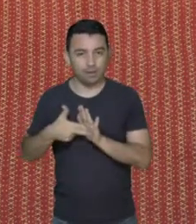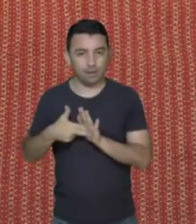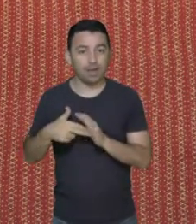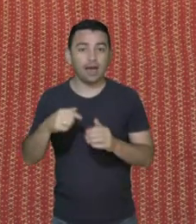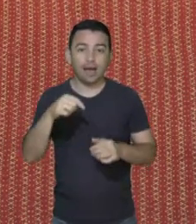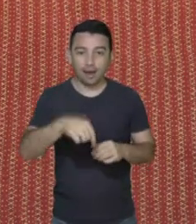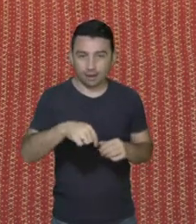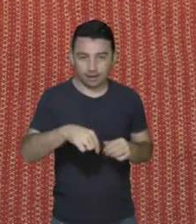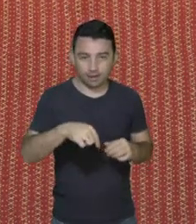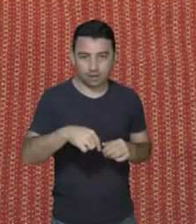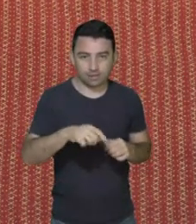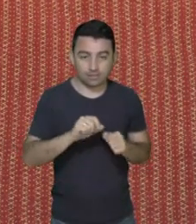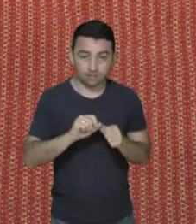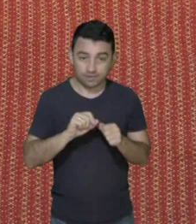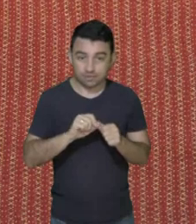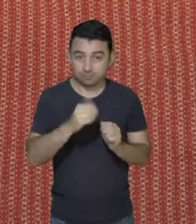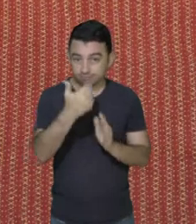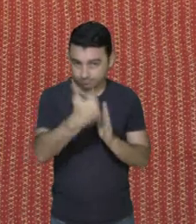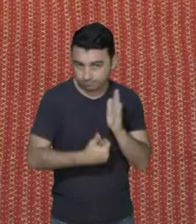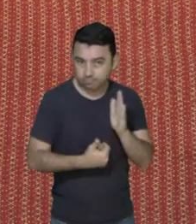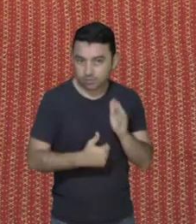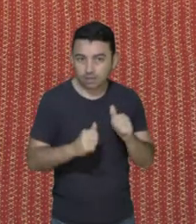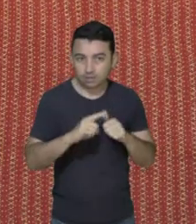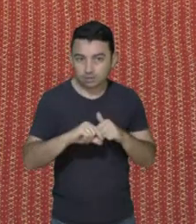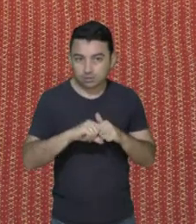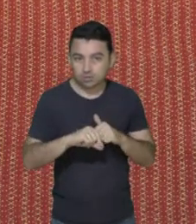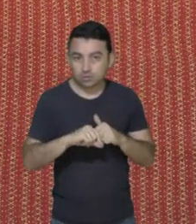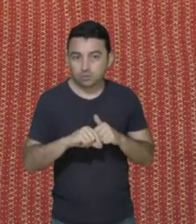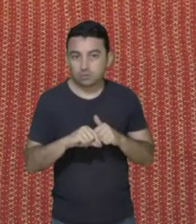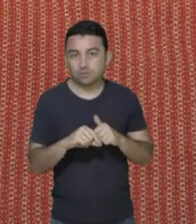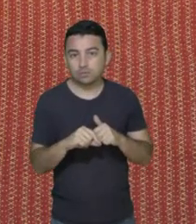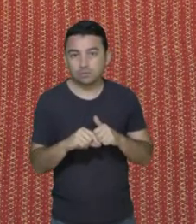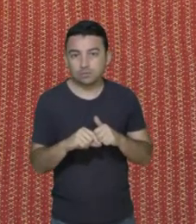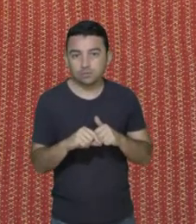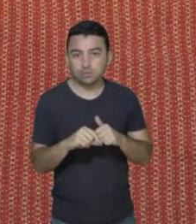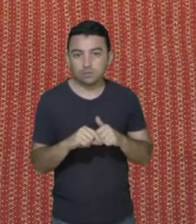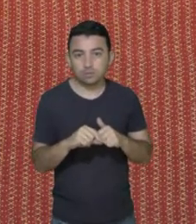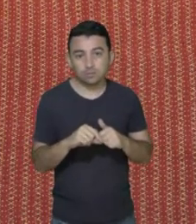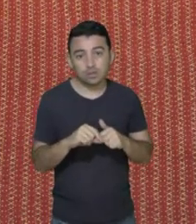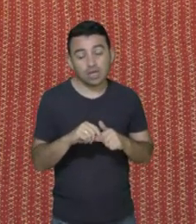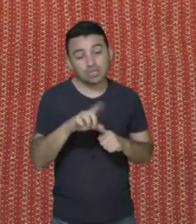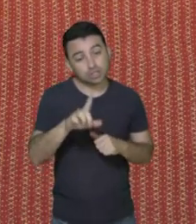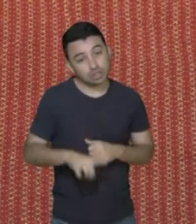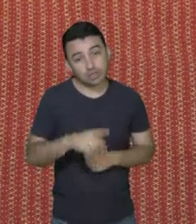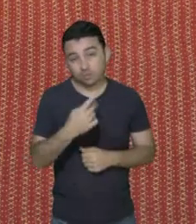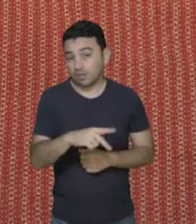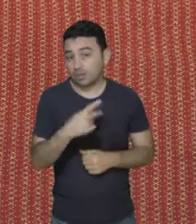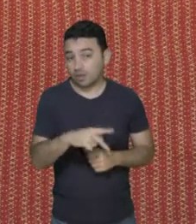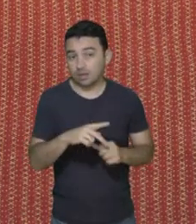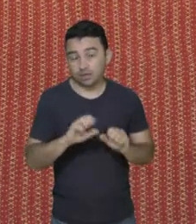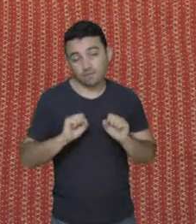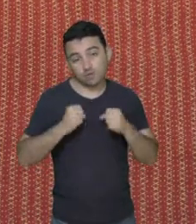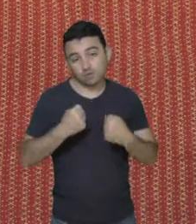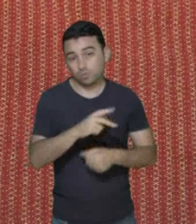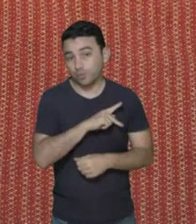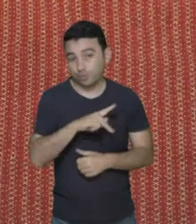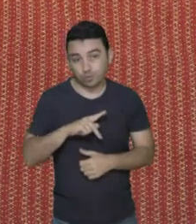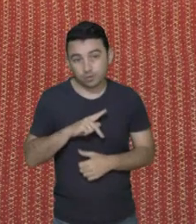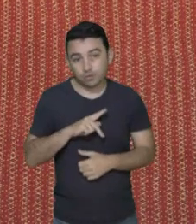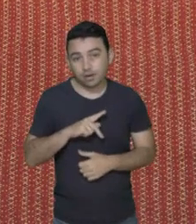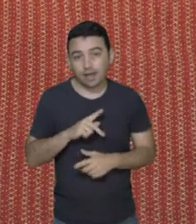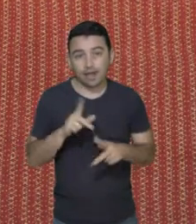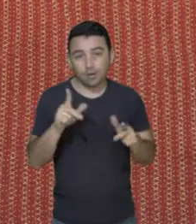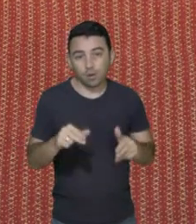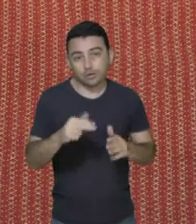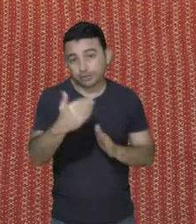se fizermos a supressão deste artigo, estamos suprimindo um direito do defensor público. É da mesma forma nós